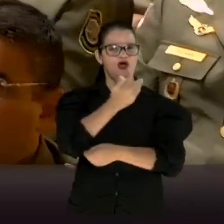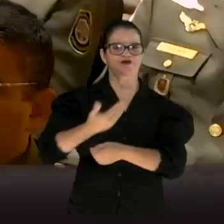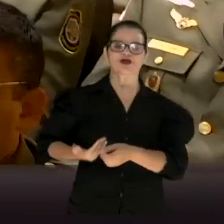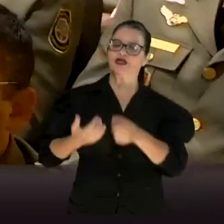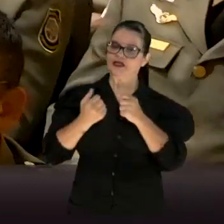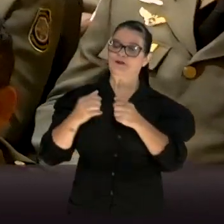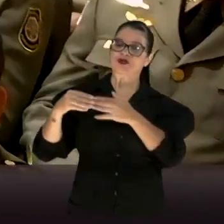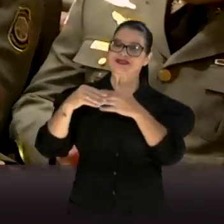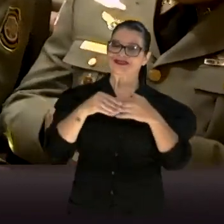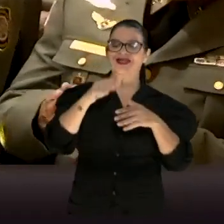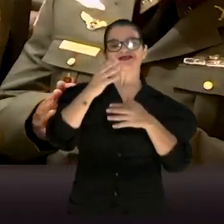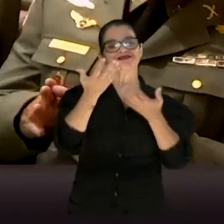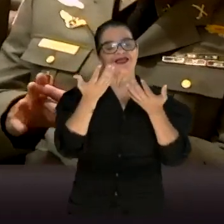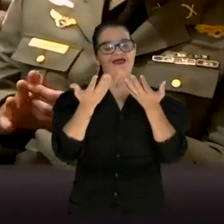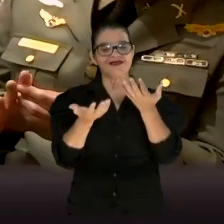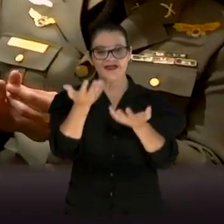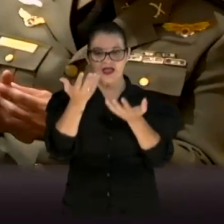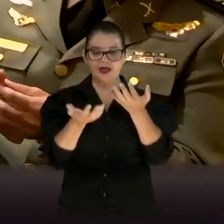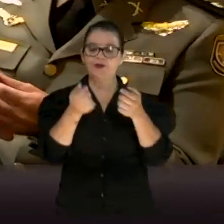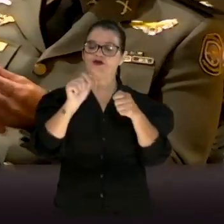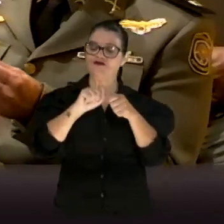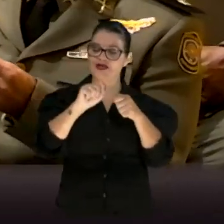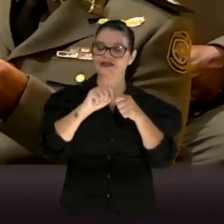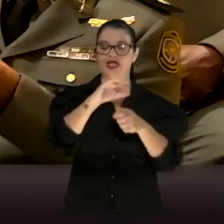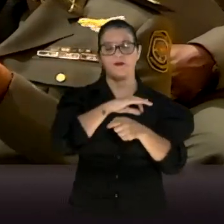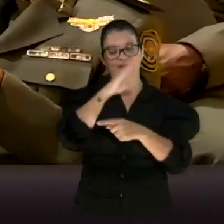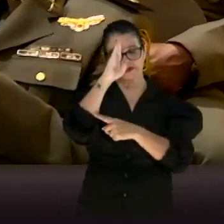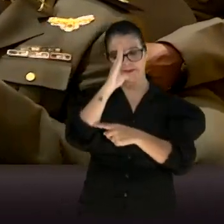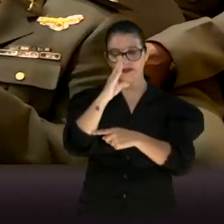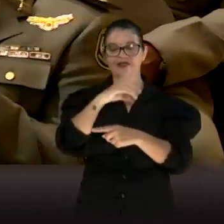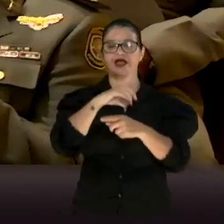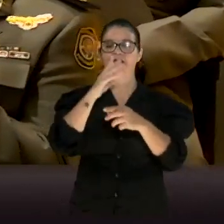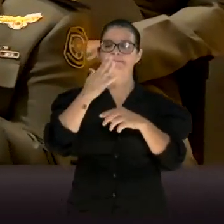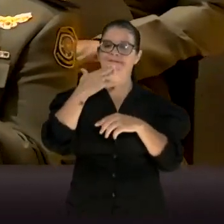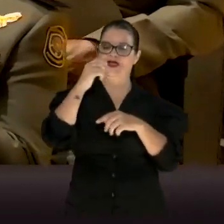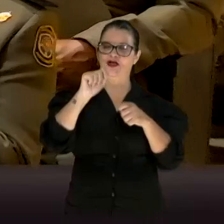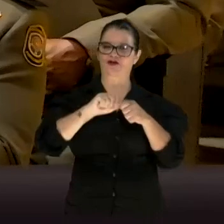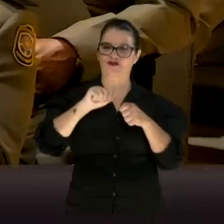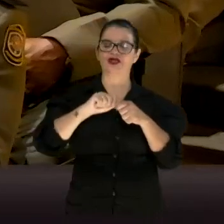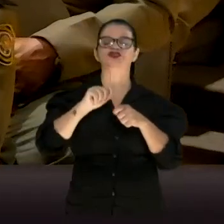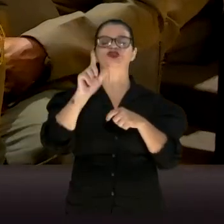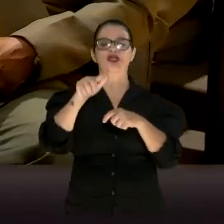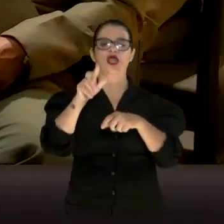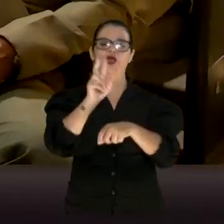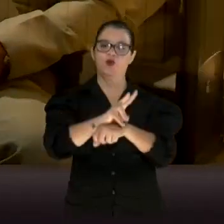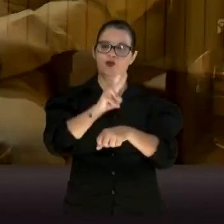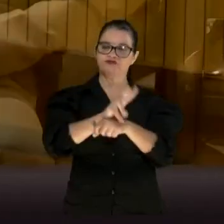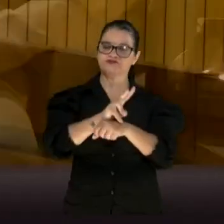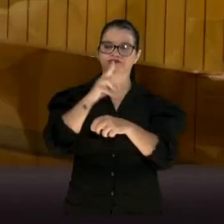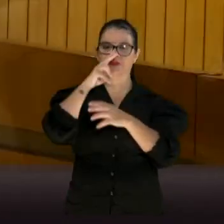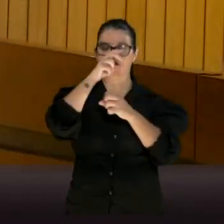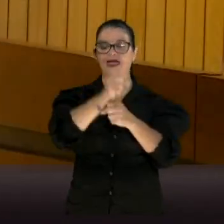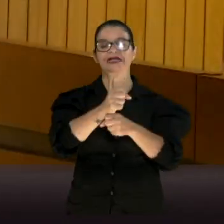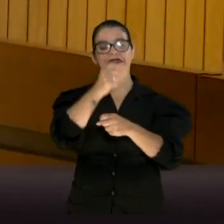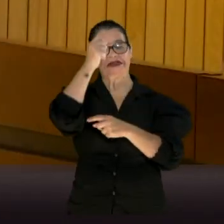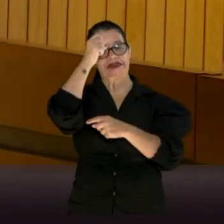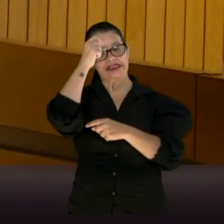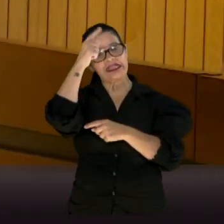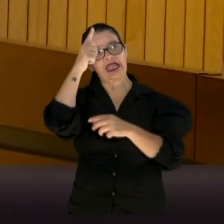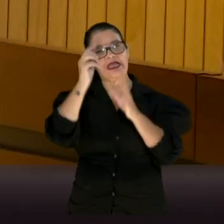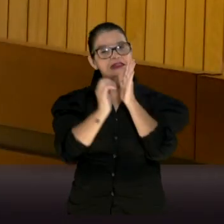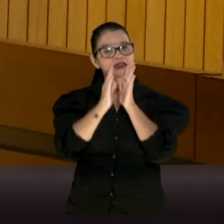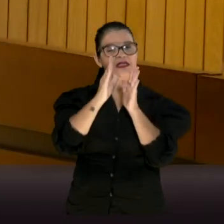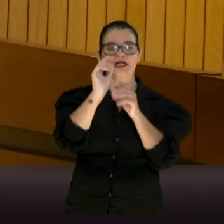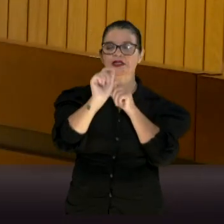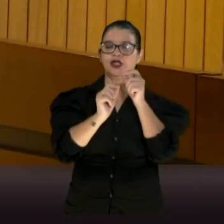esse equilíbrio e fazer o que a Polícia Militar sabe fazer melhor, policiamento ostensivo. De tirar a ideia de que quando, por exemplo,